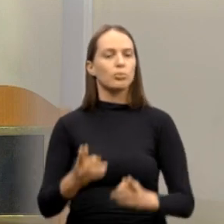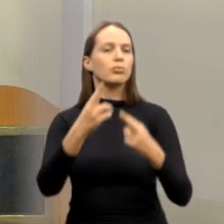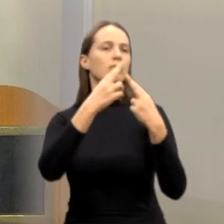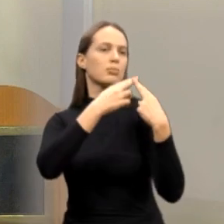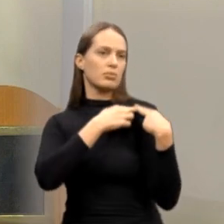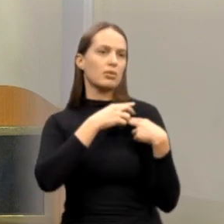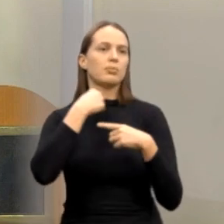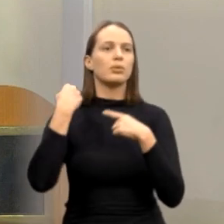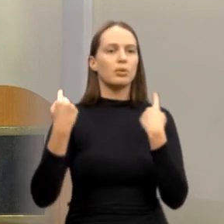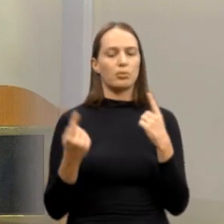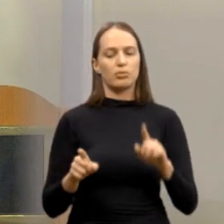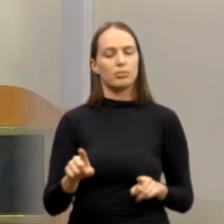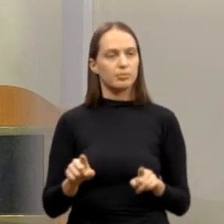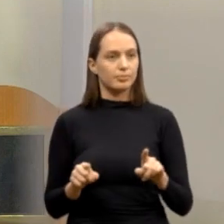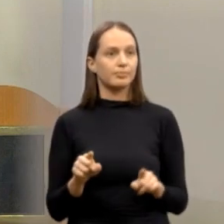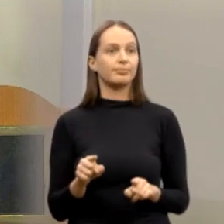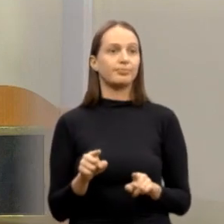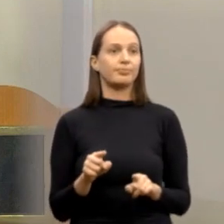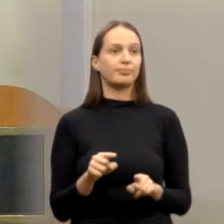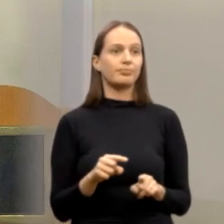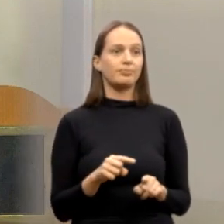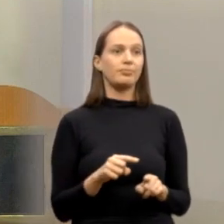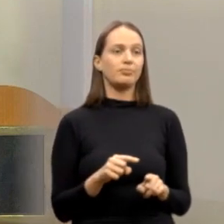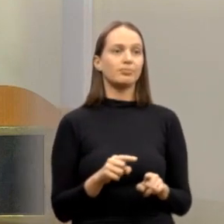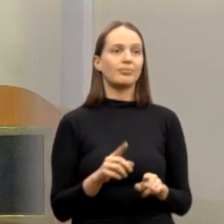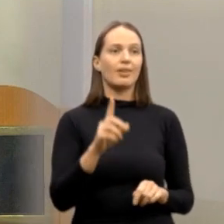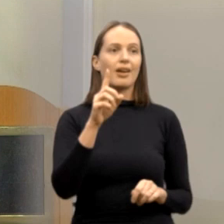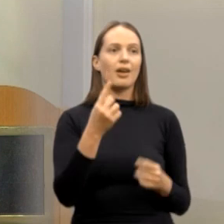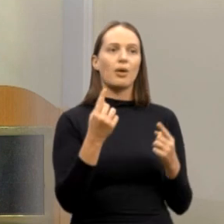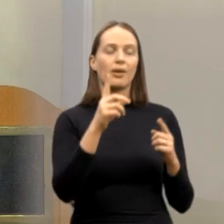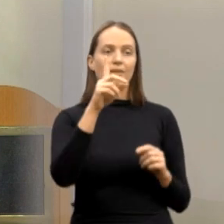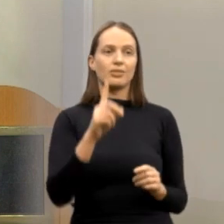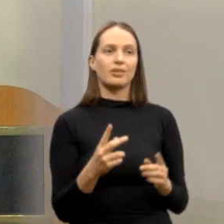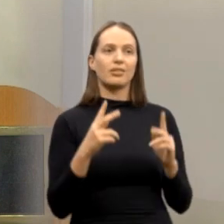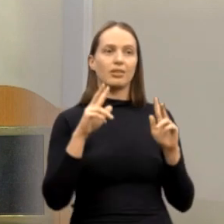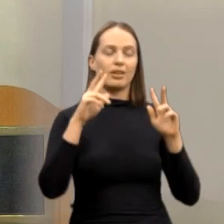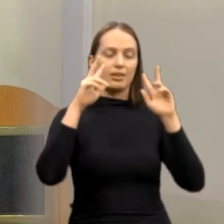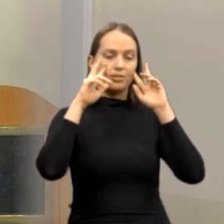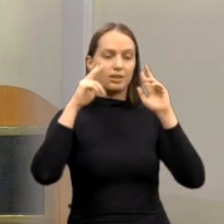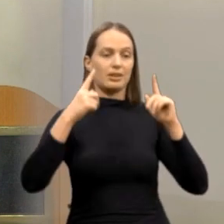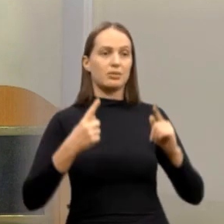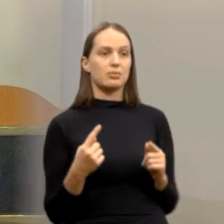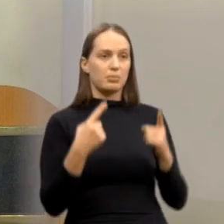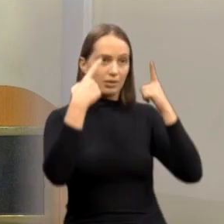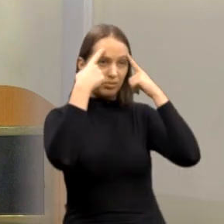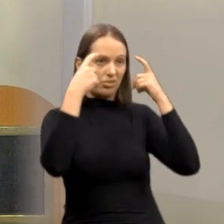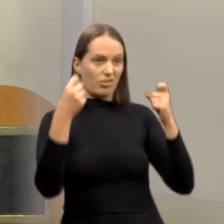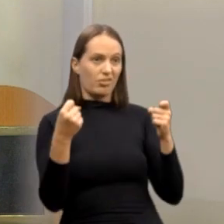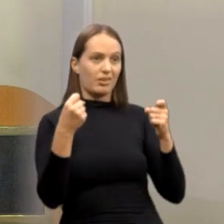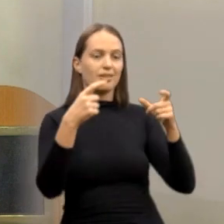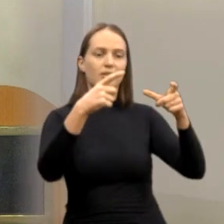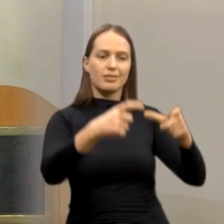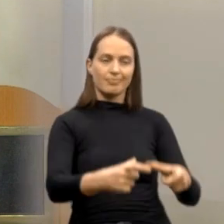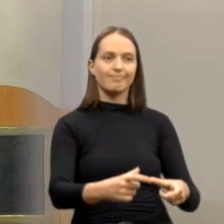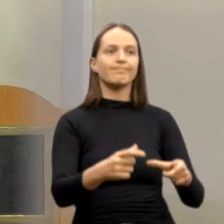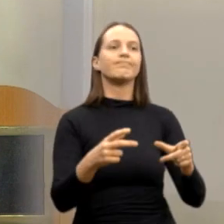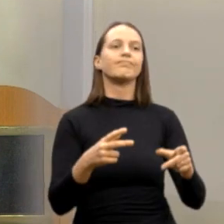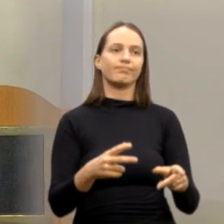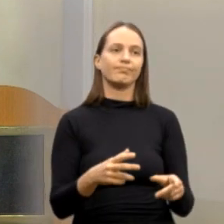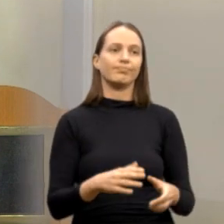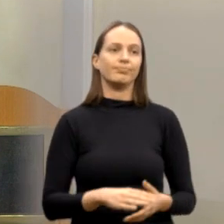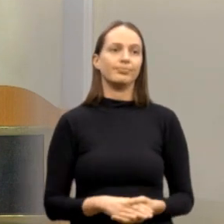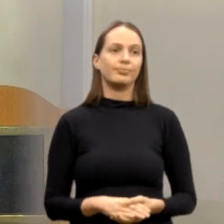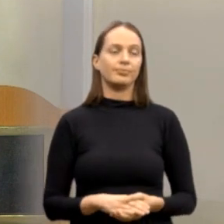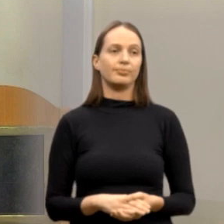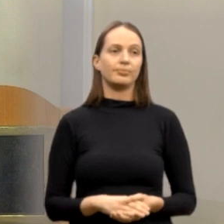pois tive acesso a mais de relato de violação de direitos humanos dentro desse estabelecimento faremos Justiça pelo meu primo Fabinho